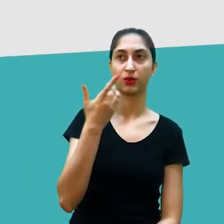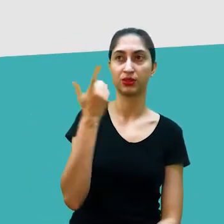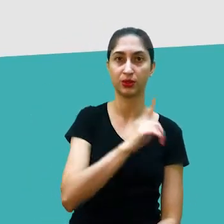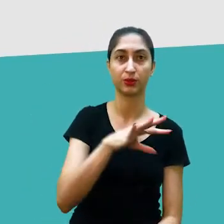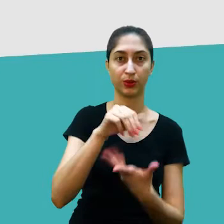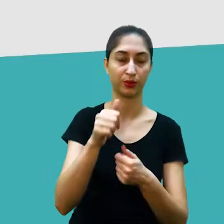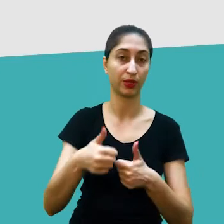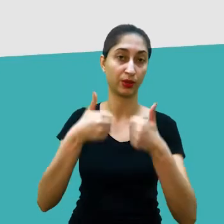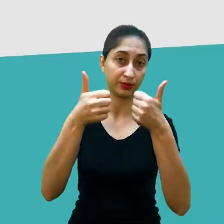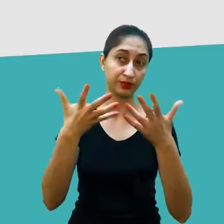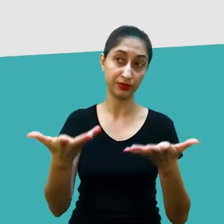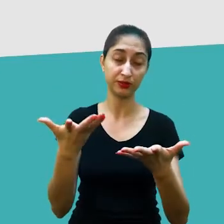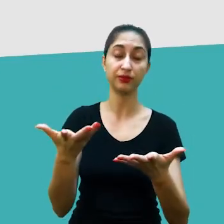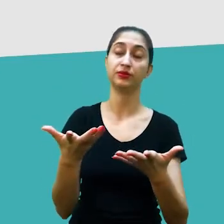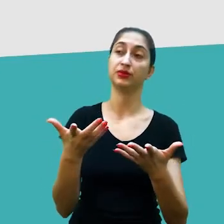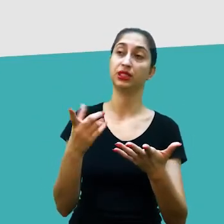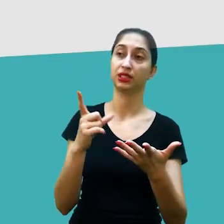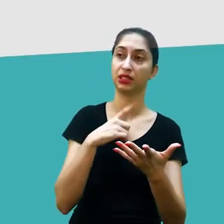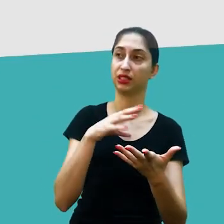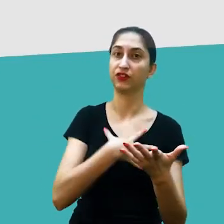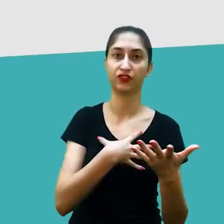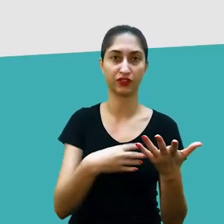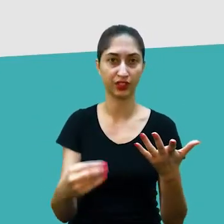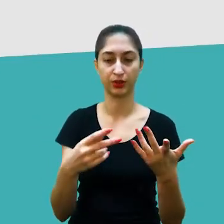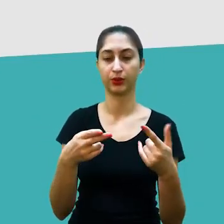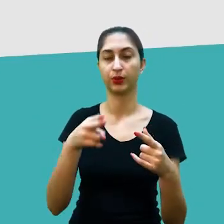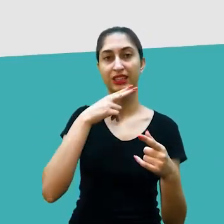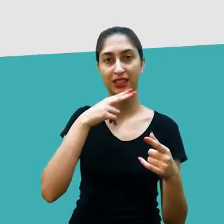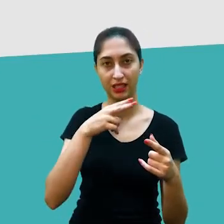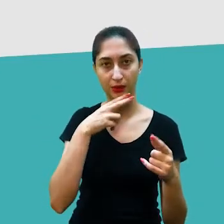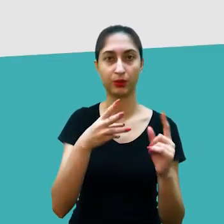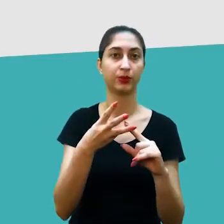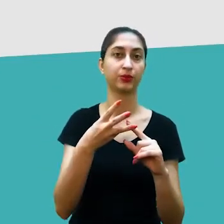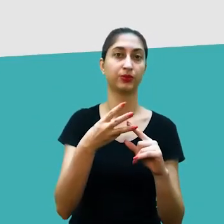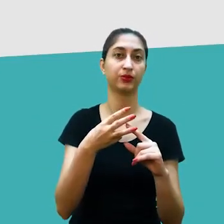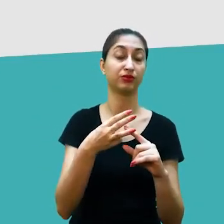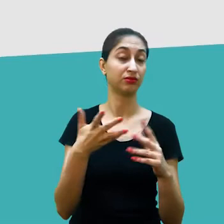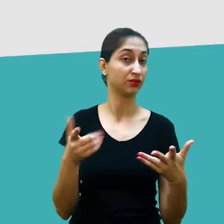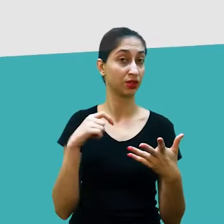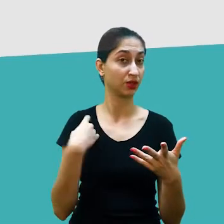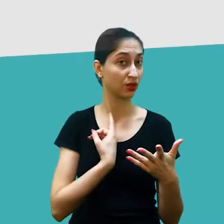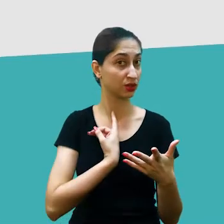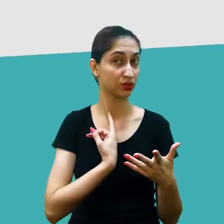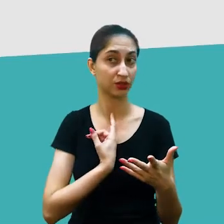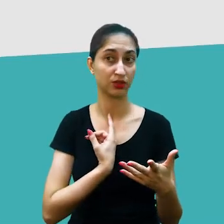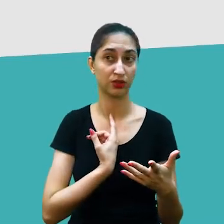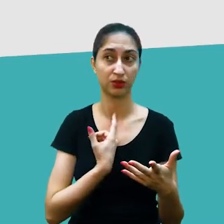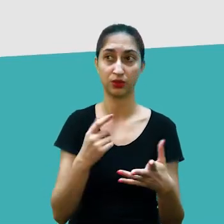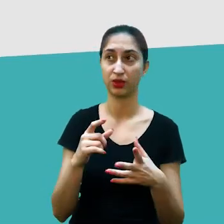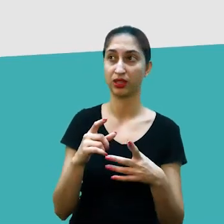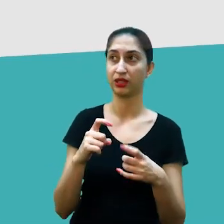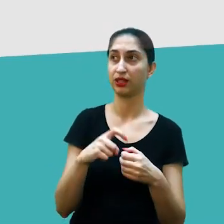para a geração que está vindo e para a geração que vai ter seus filhos, seus netos. Na realidade, é em cadeia. Nós não estamos